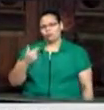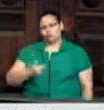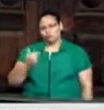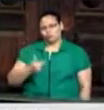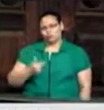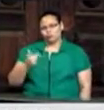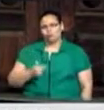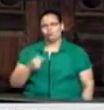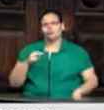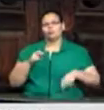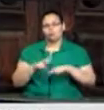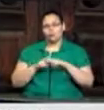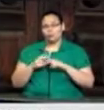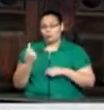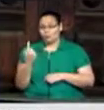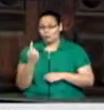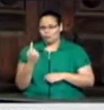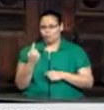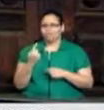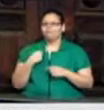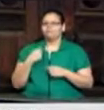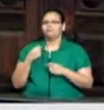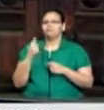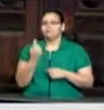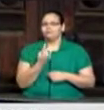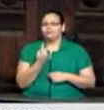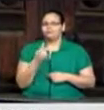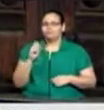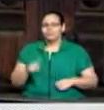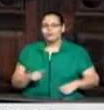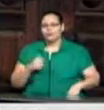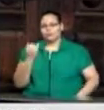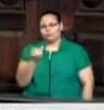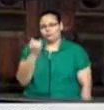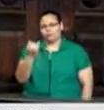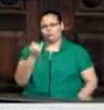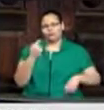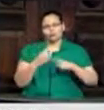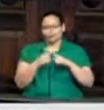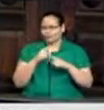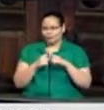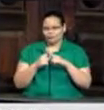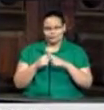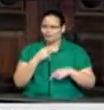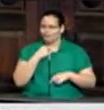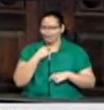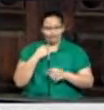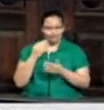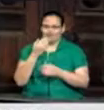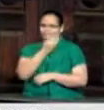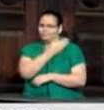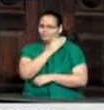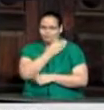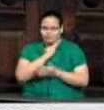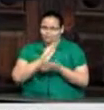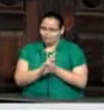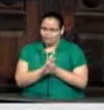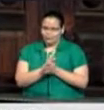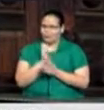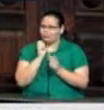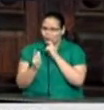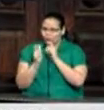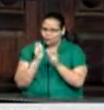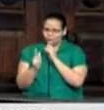por conta de um ato isolado, absolutamente importante, porque não se deve discriminar,